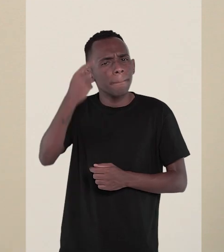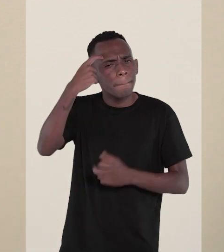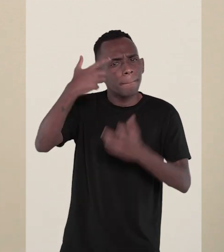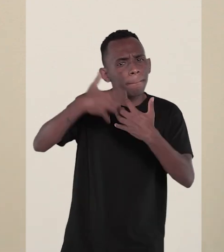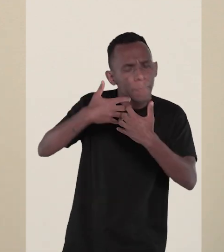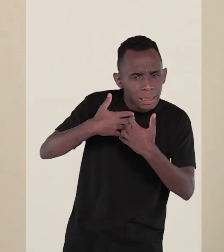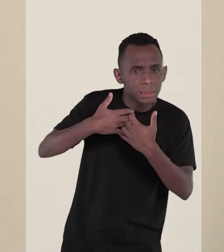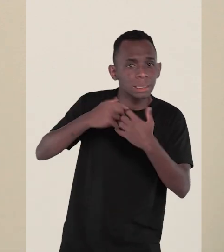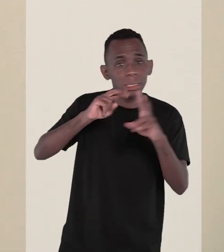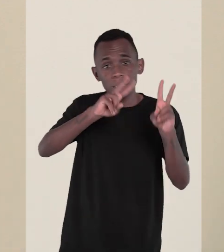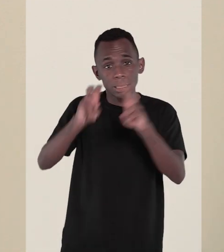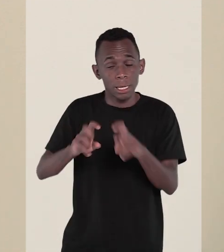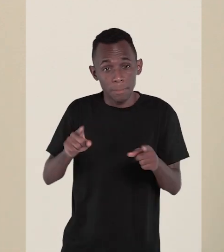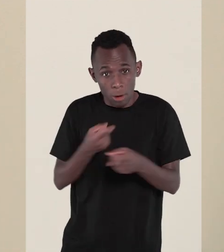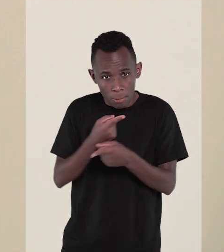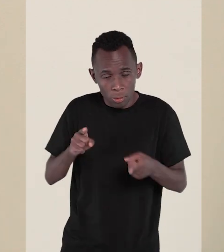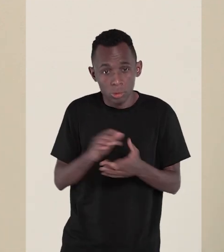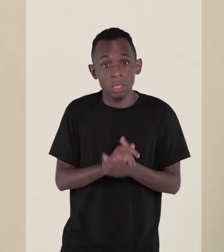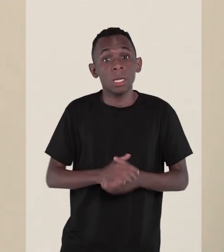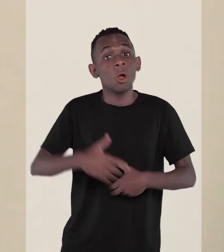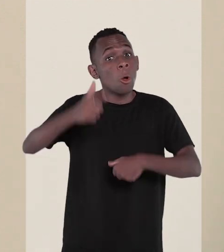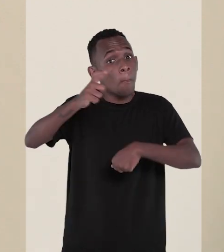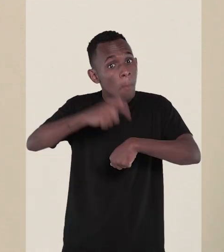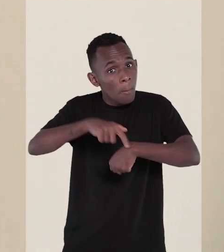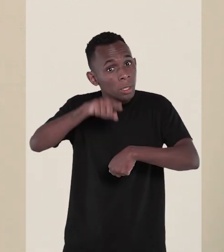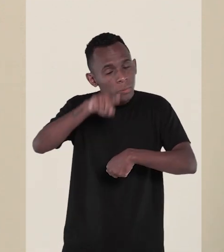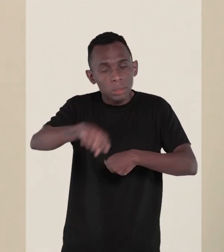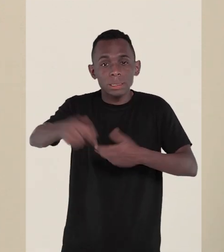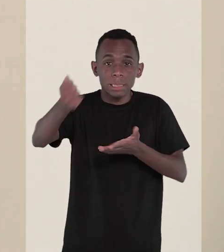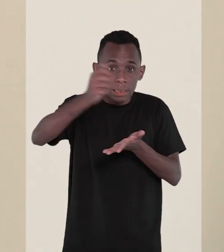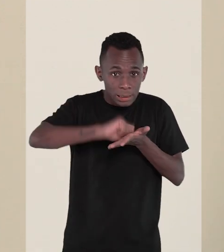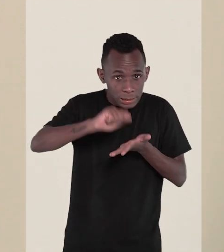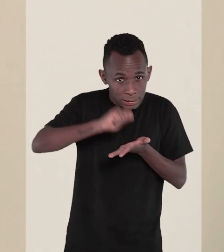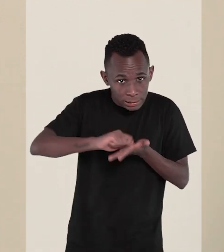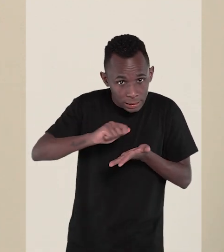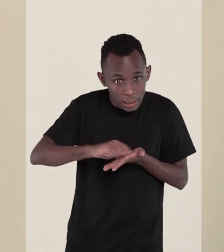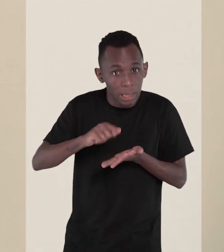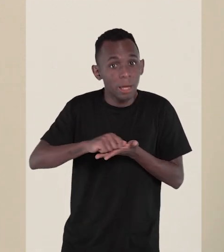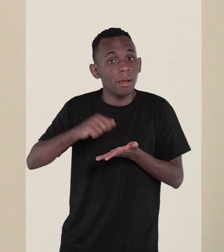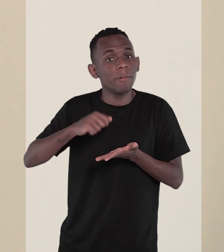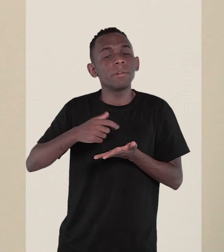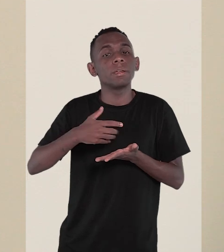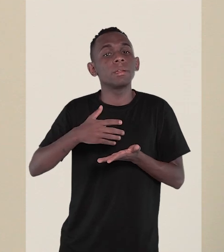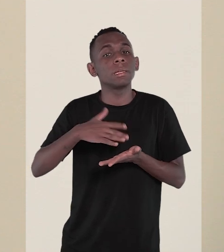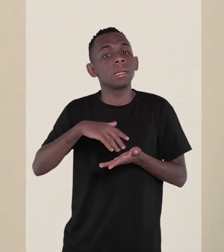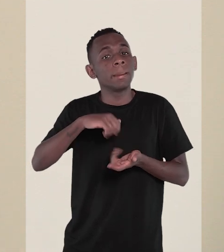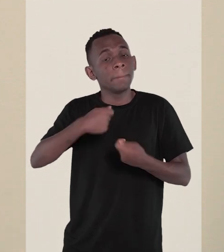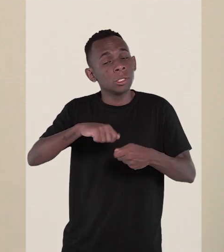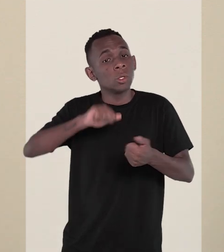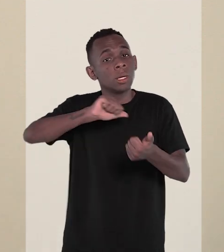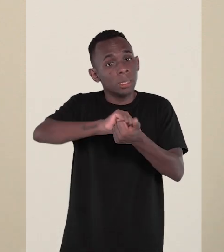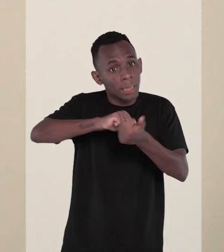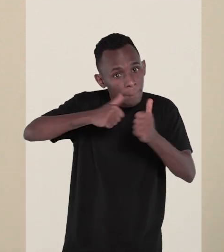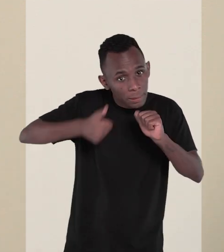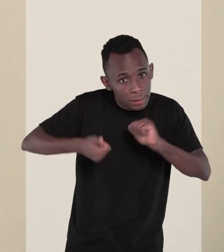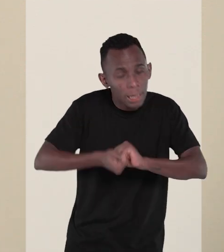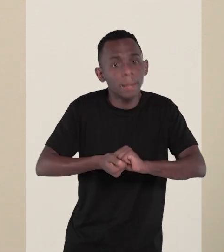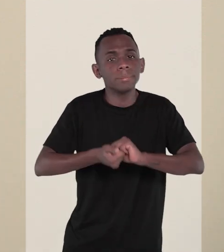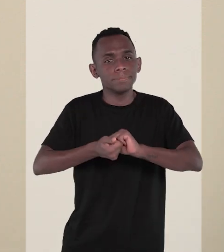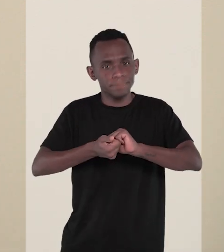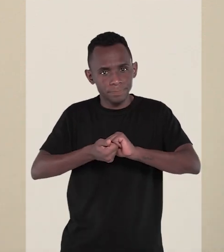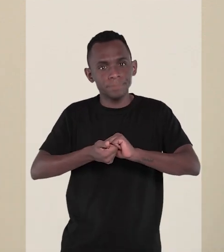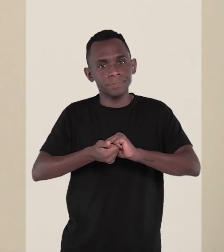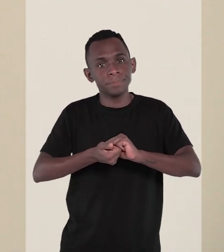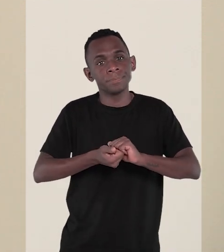da música, o que você sente da música. E quando você se aventura a escrever, né? Você já estava falando em se desnudar, né? Quando